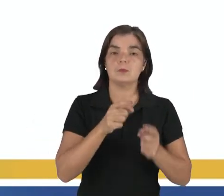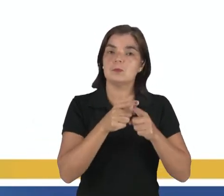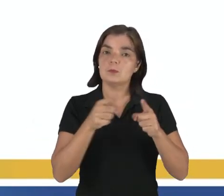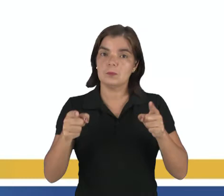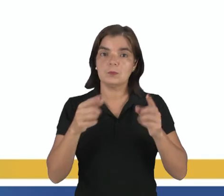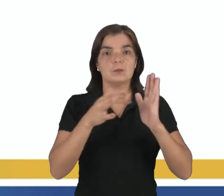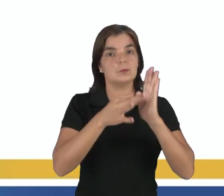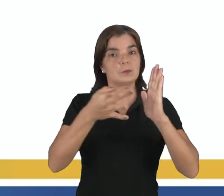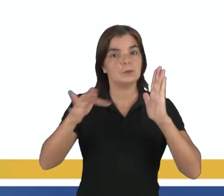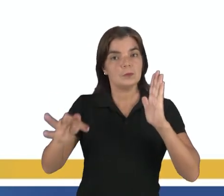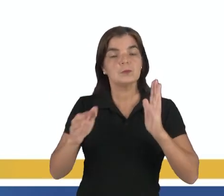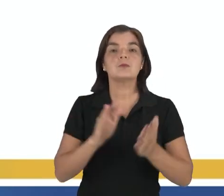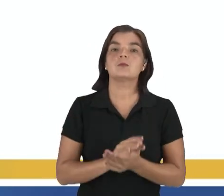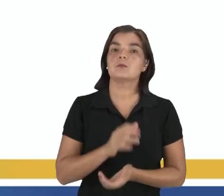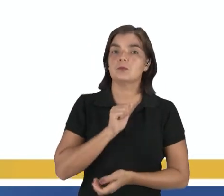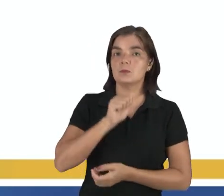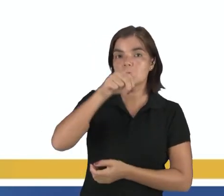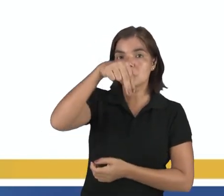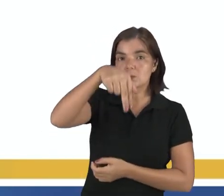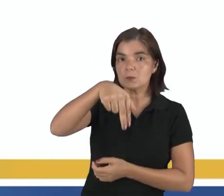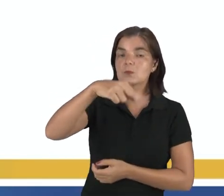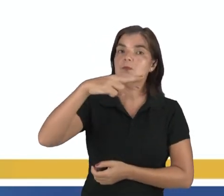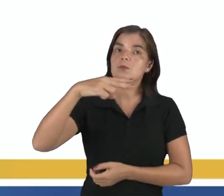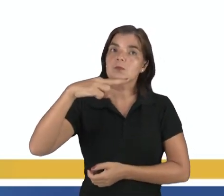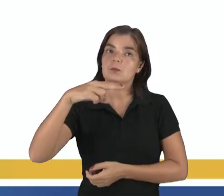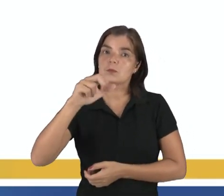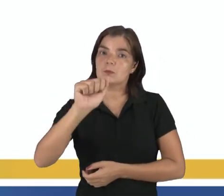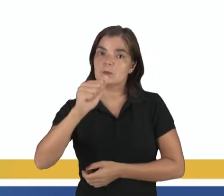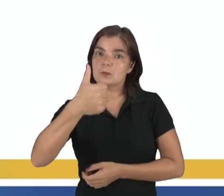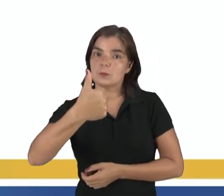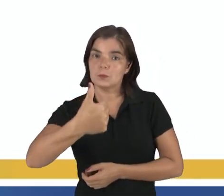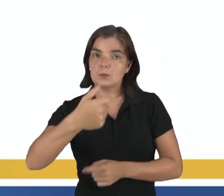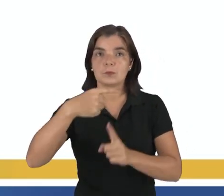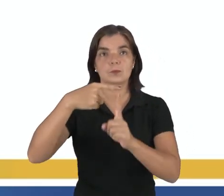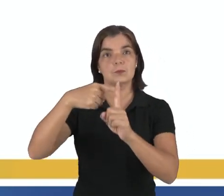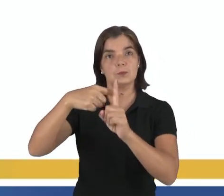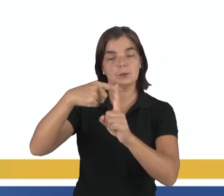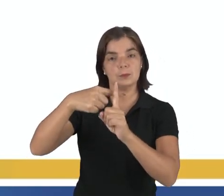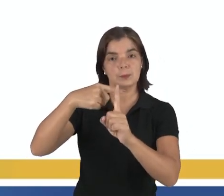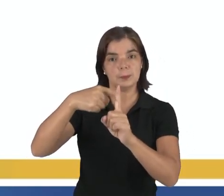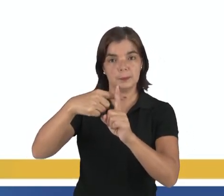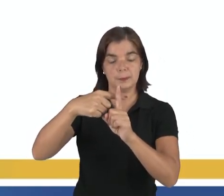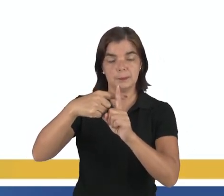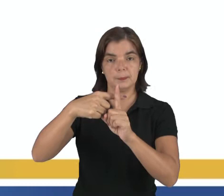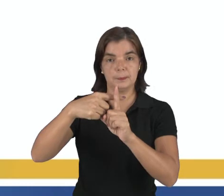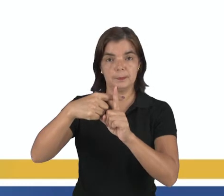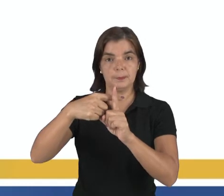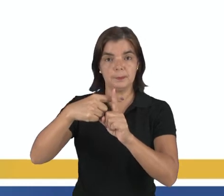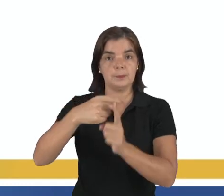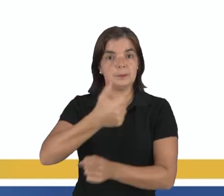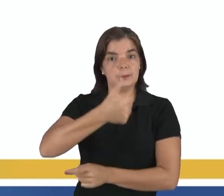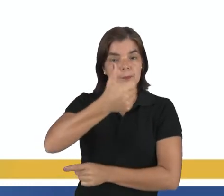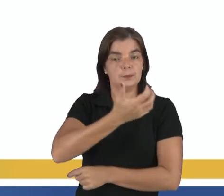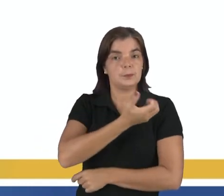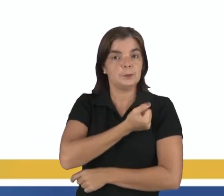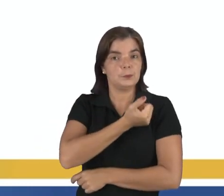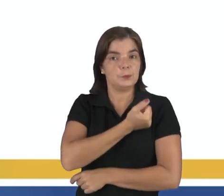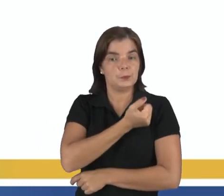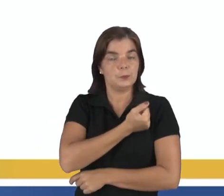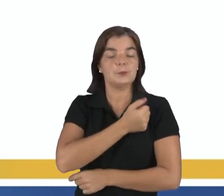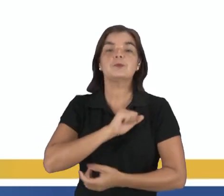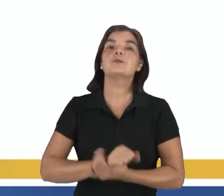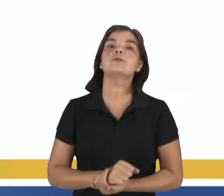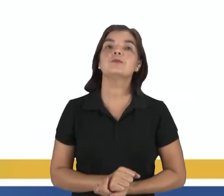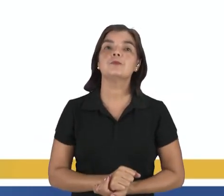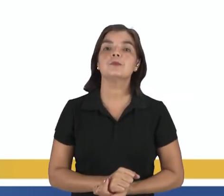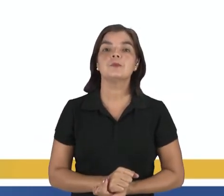seguinte fórmula, que o meu A índice N é igual a meu A índice N1, que é o primeiro elemento da